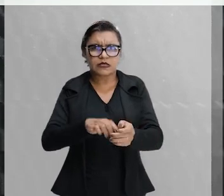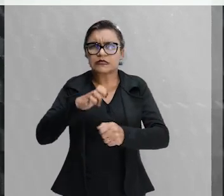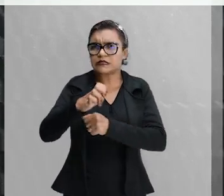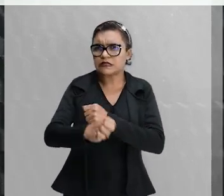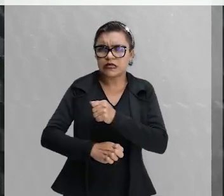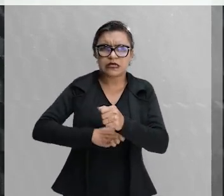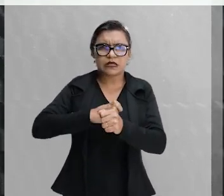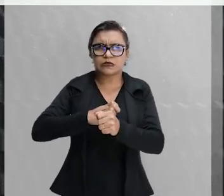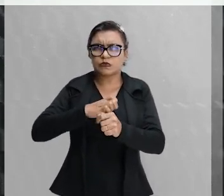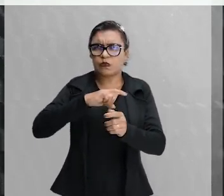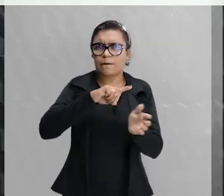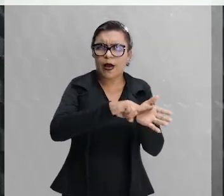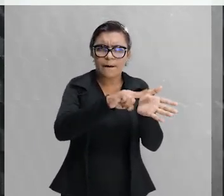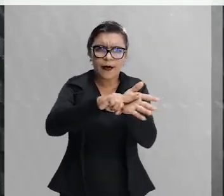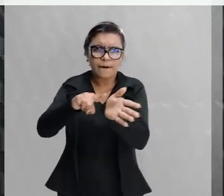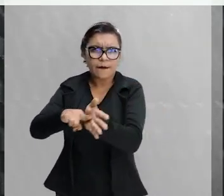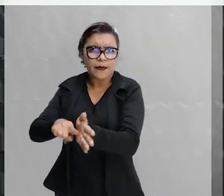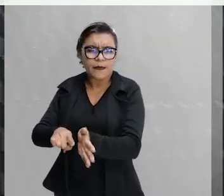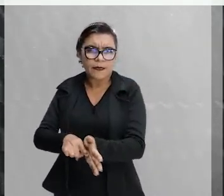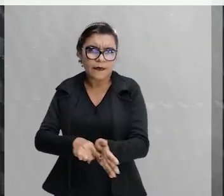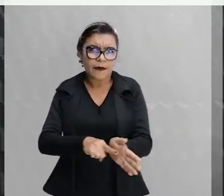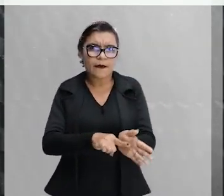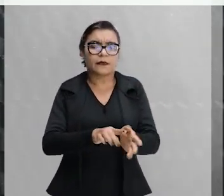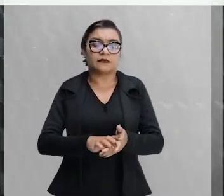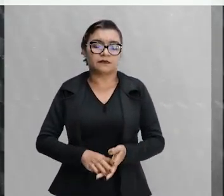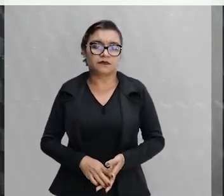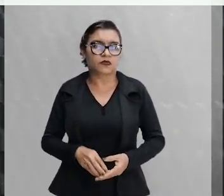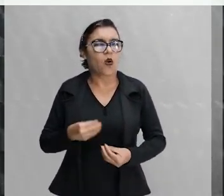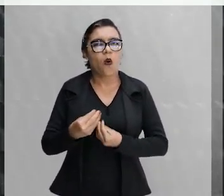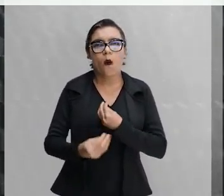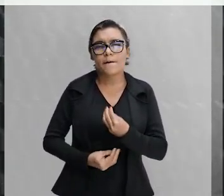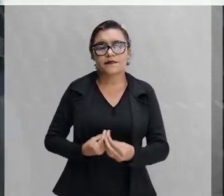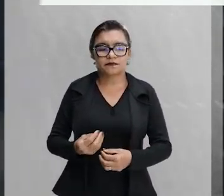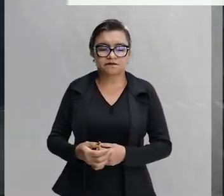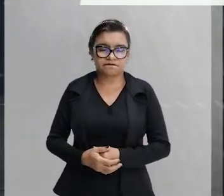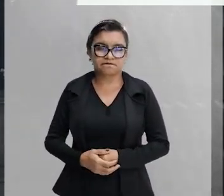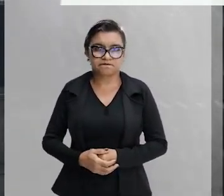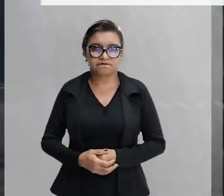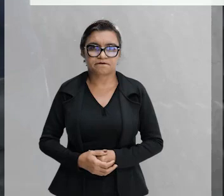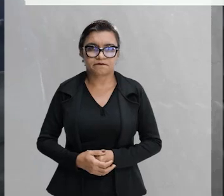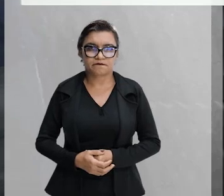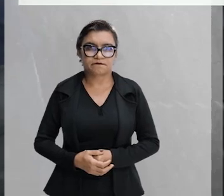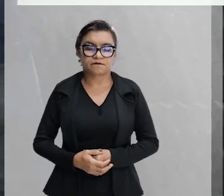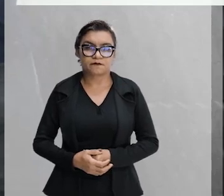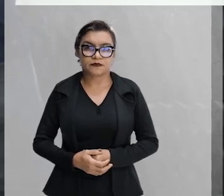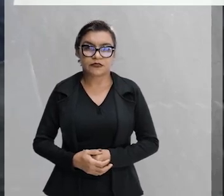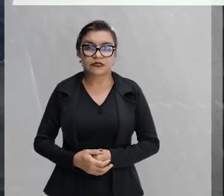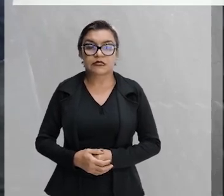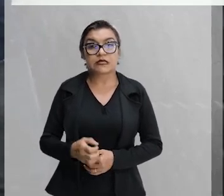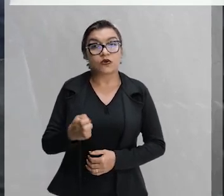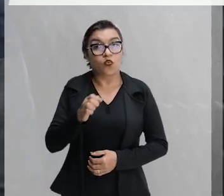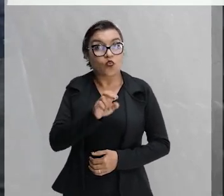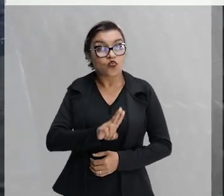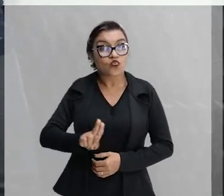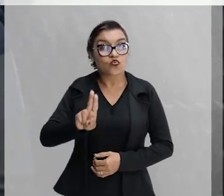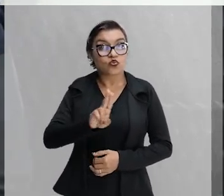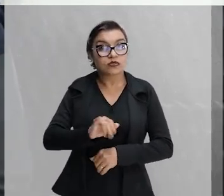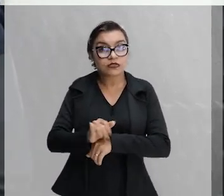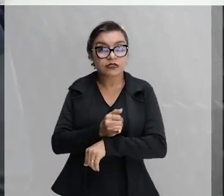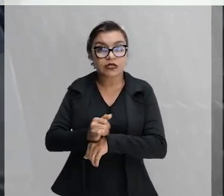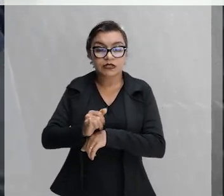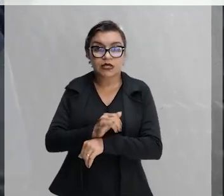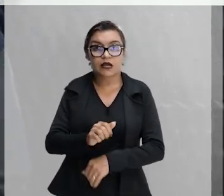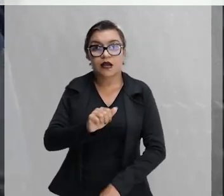elétrons em excesso, ok? Corpo negativo. Então, fazendo um aterramento neste corpo, nós vamos